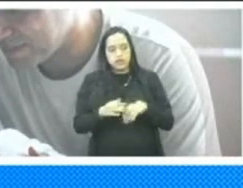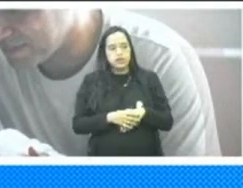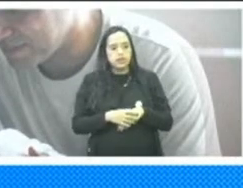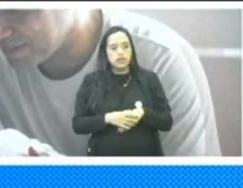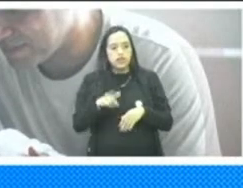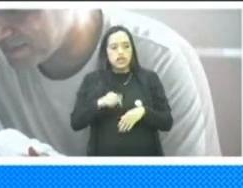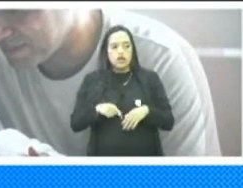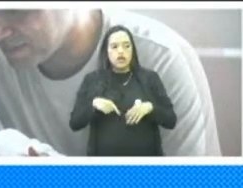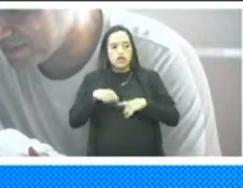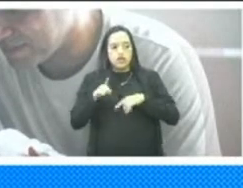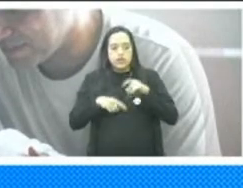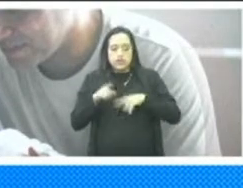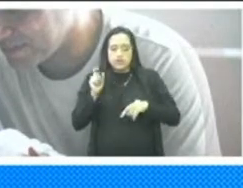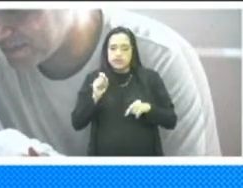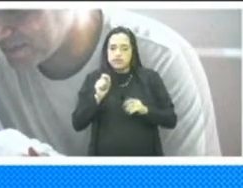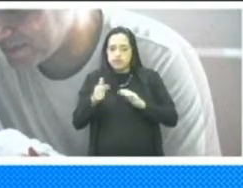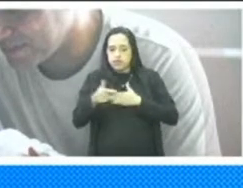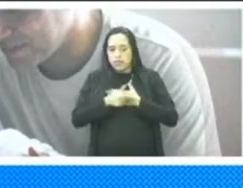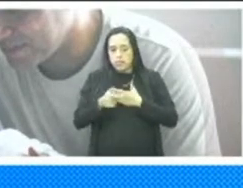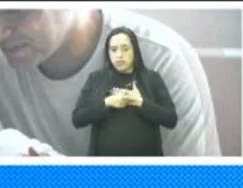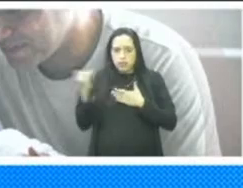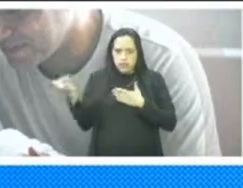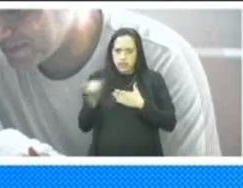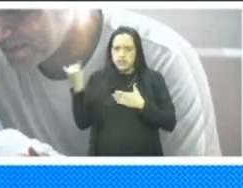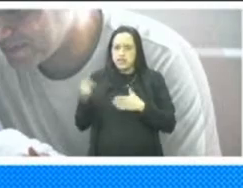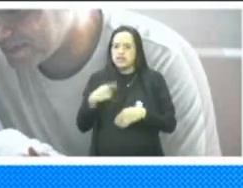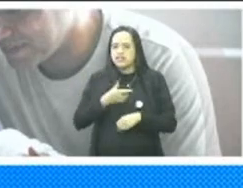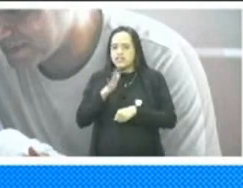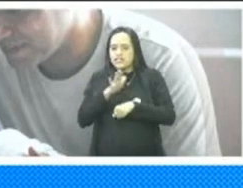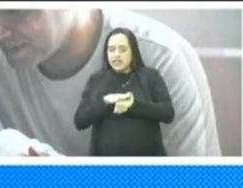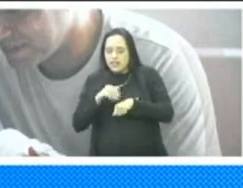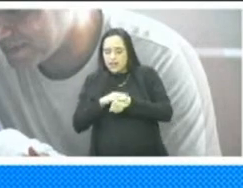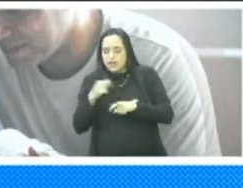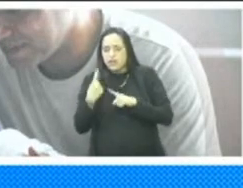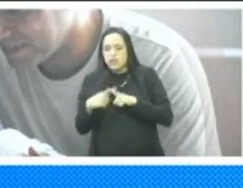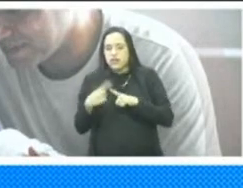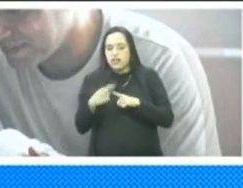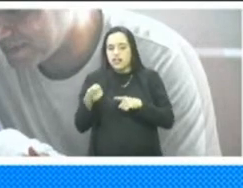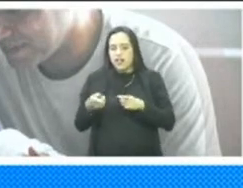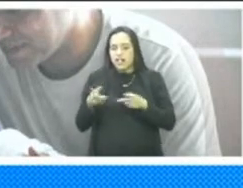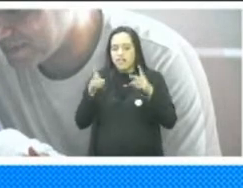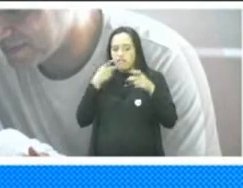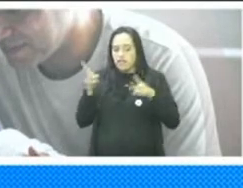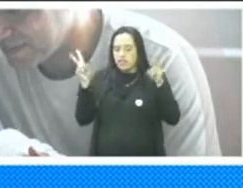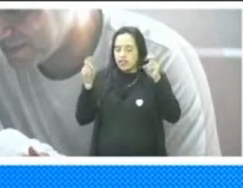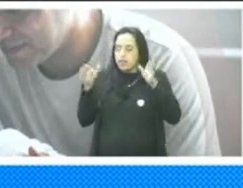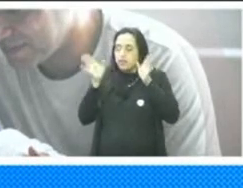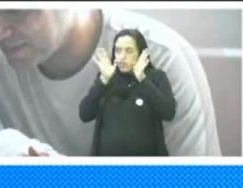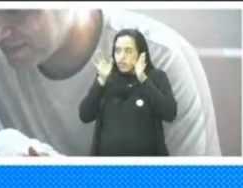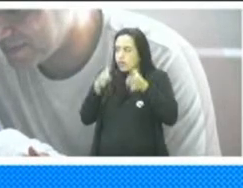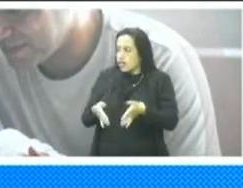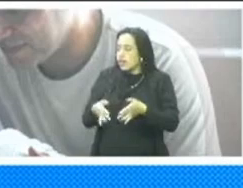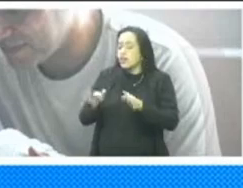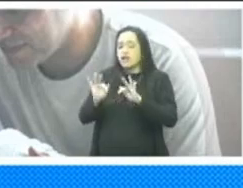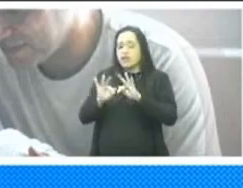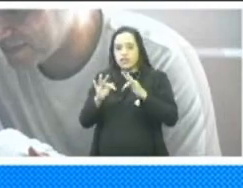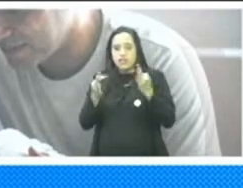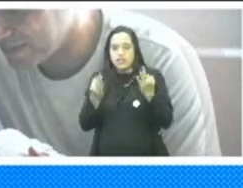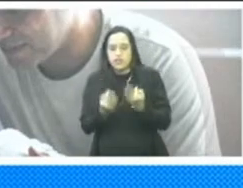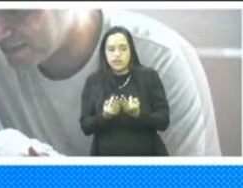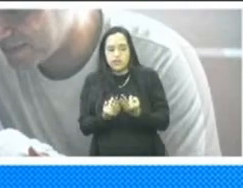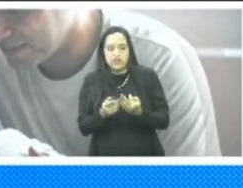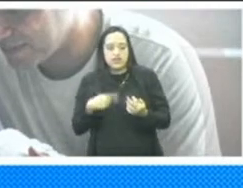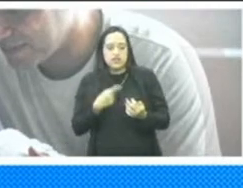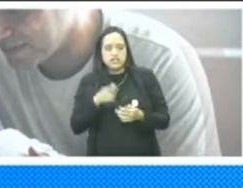E é um material assim que a gente tem muito carinho, né, porque ele é voltado para as famílias. A gente